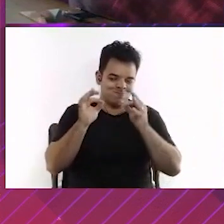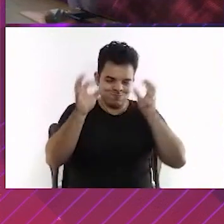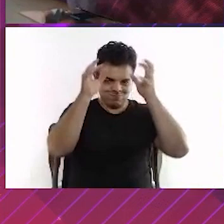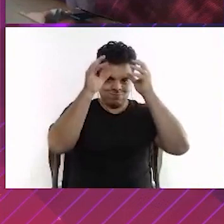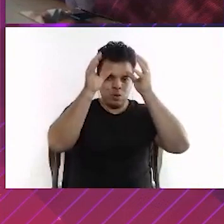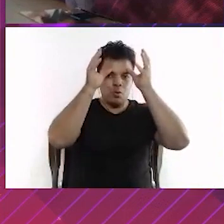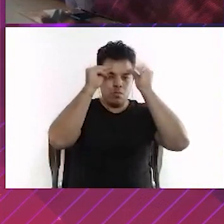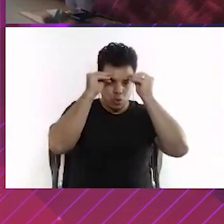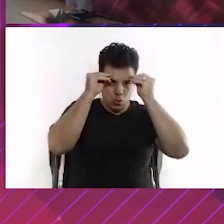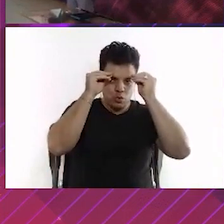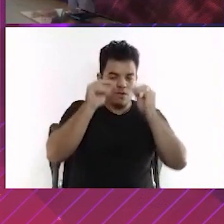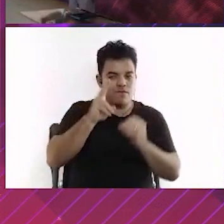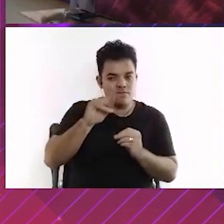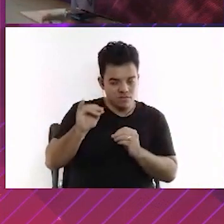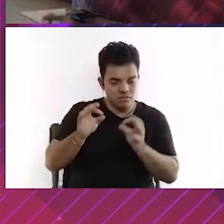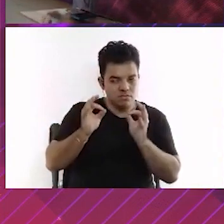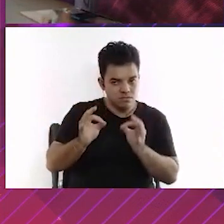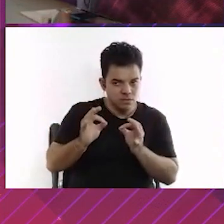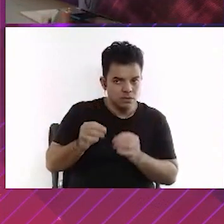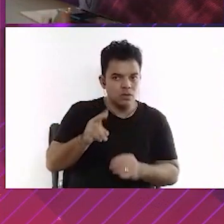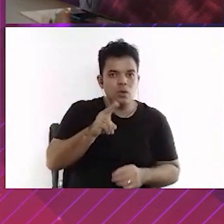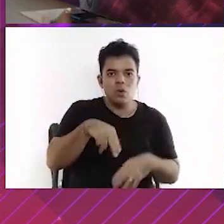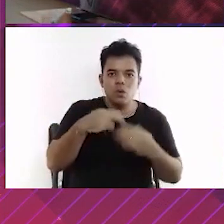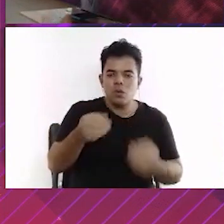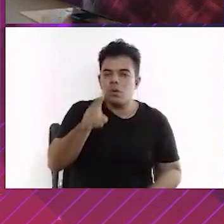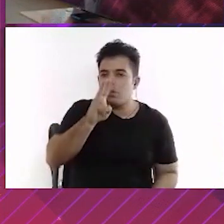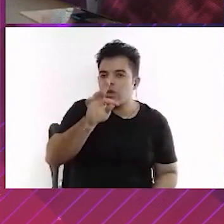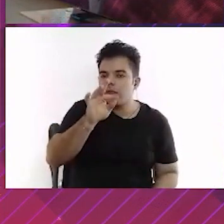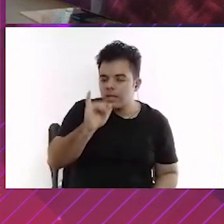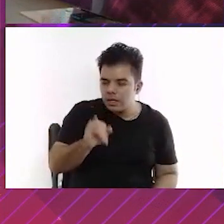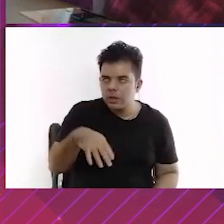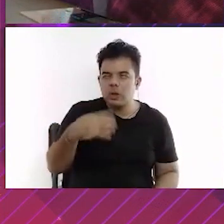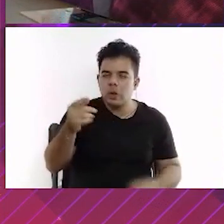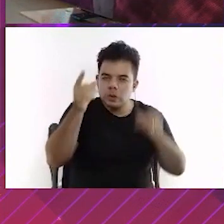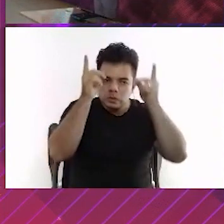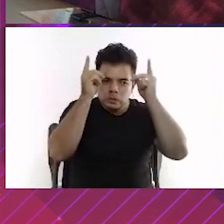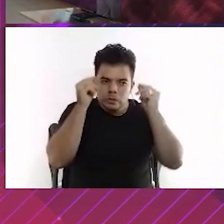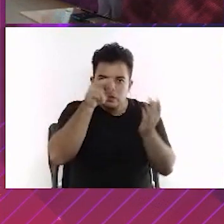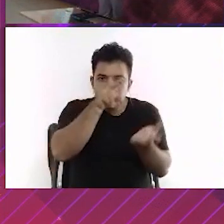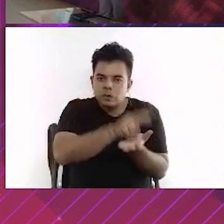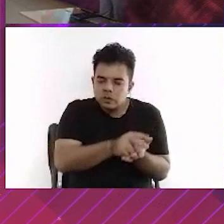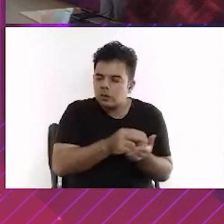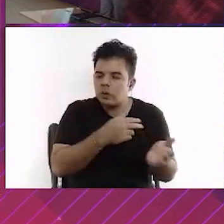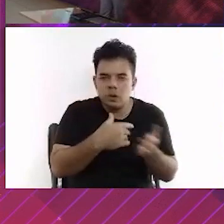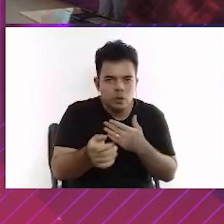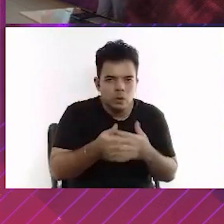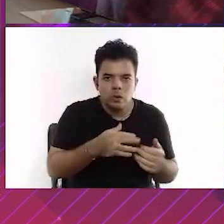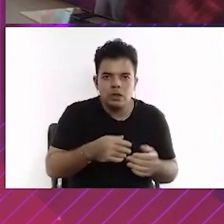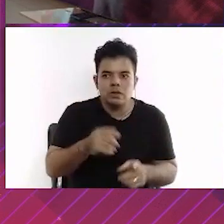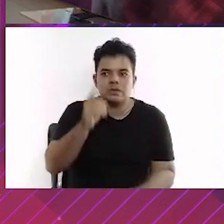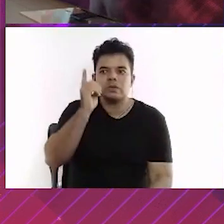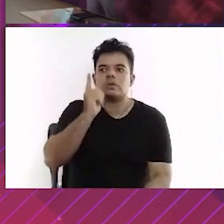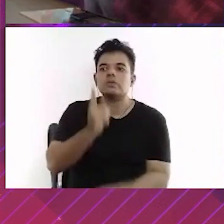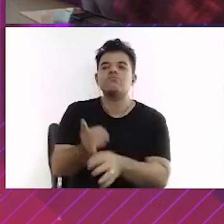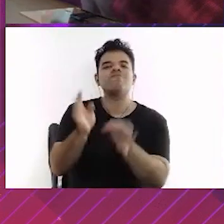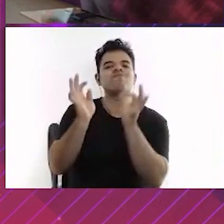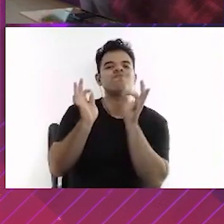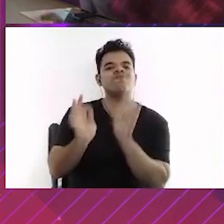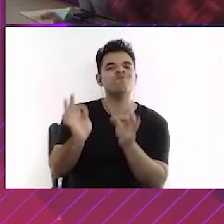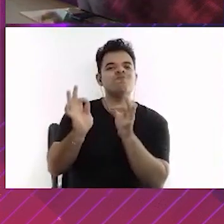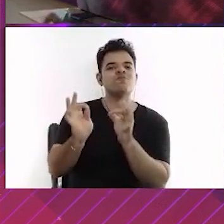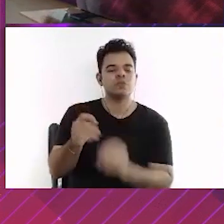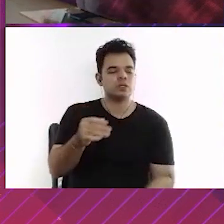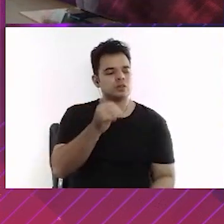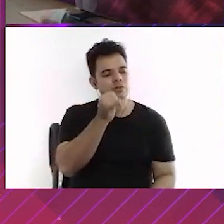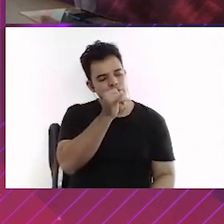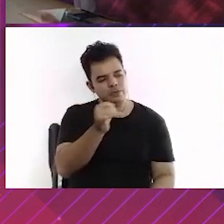paciente está dentro de uma UTI ou dentro de uma enfermaria, existe um diagnóstico de morte cefálica. E após esse diagnóstico,